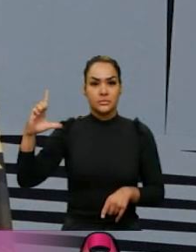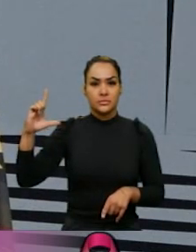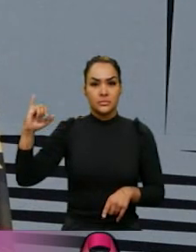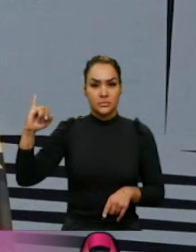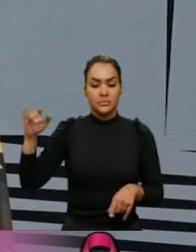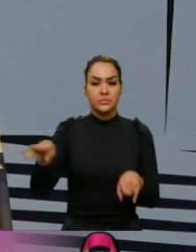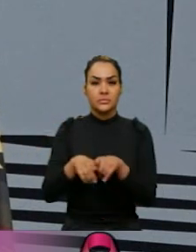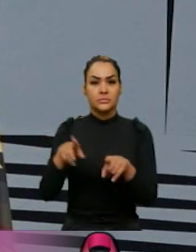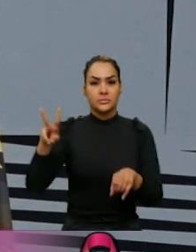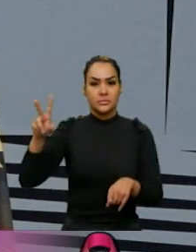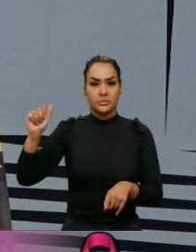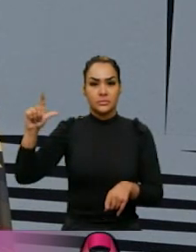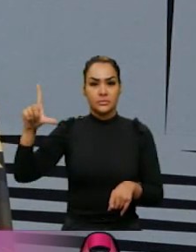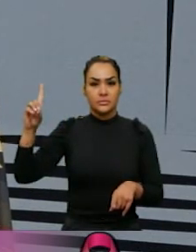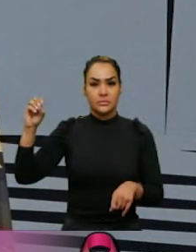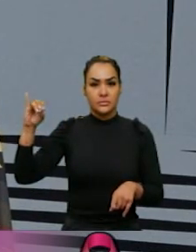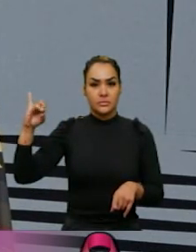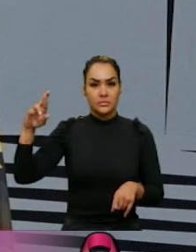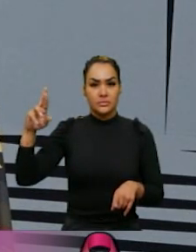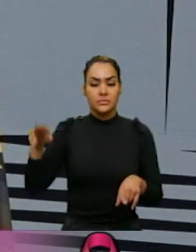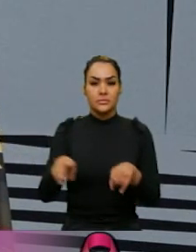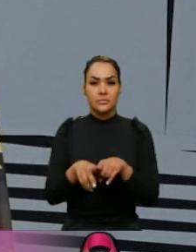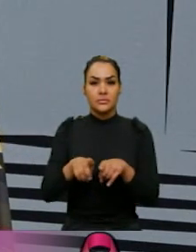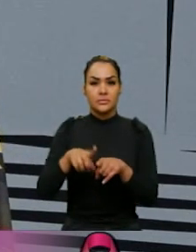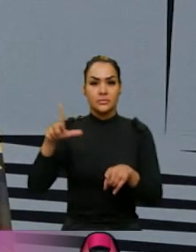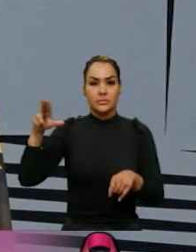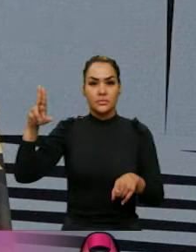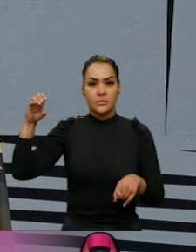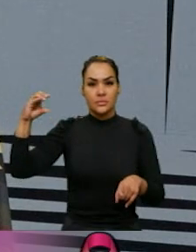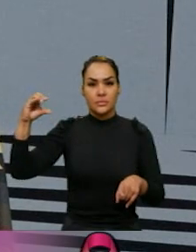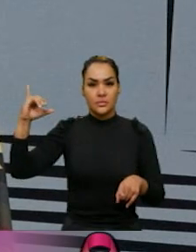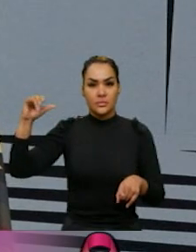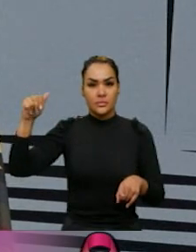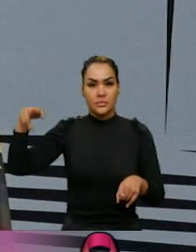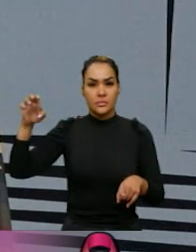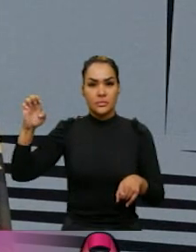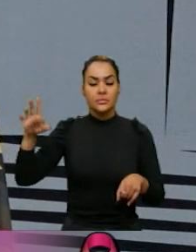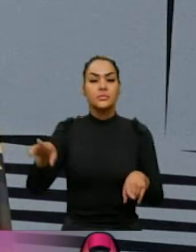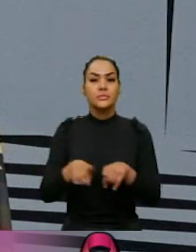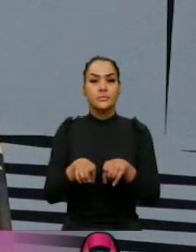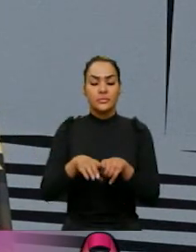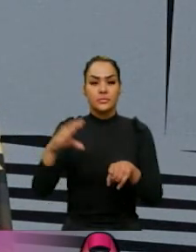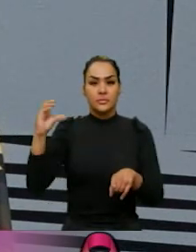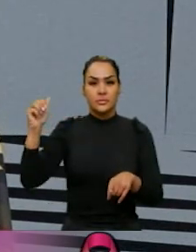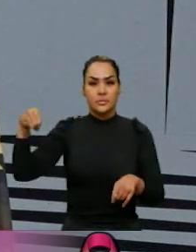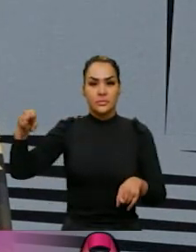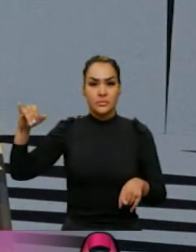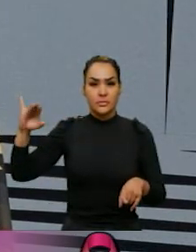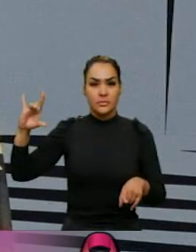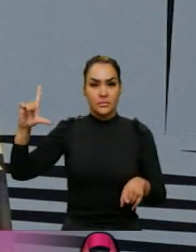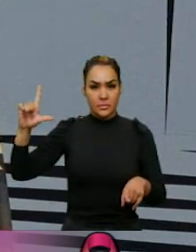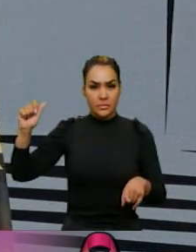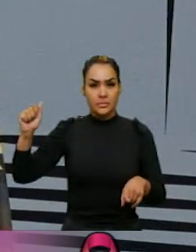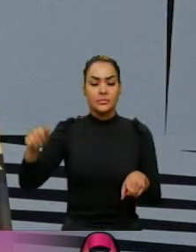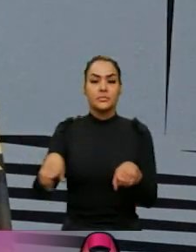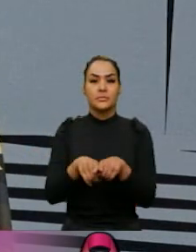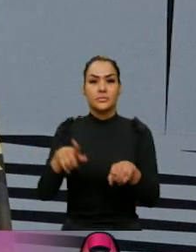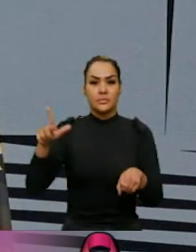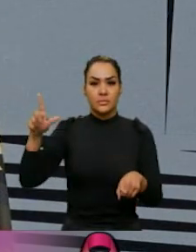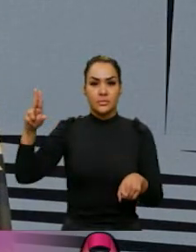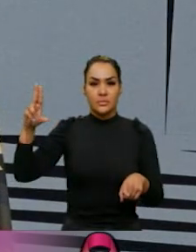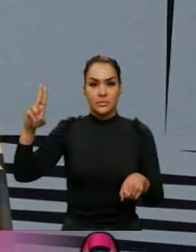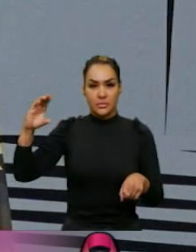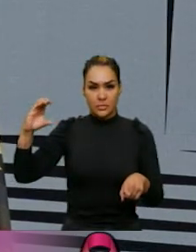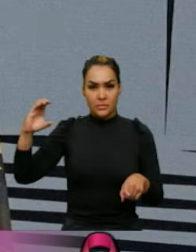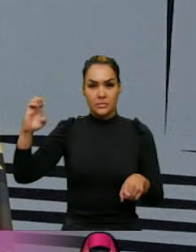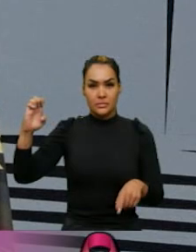Luciane Muniz Pereira, Camila Ferreira Leal, Lucilene Ferreira Leal, Fábio Contardi